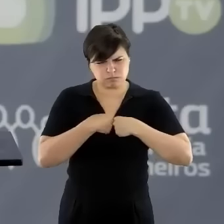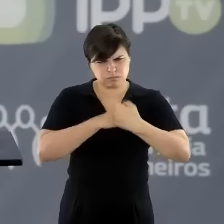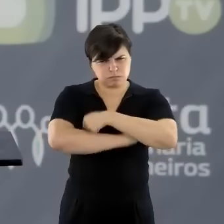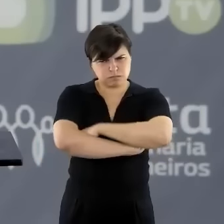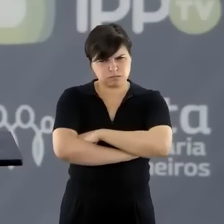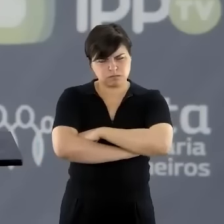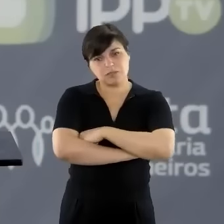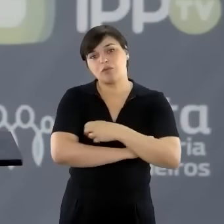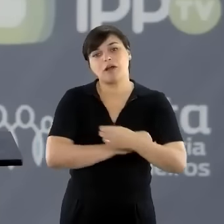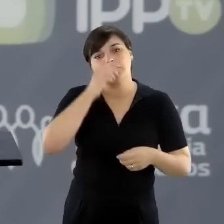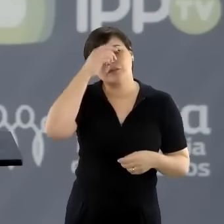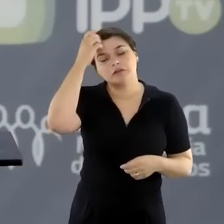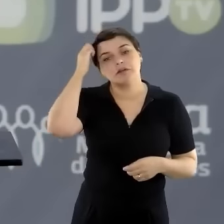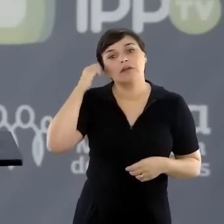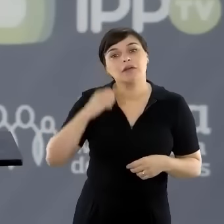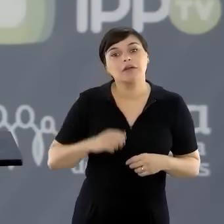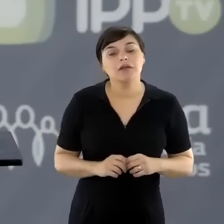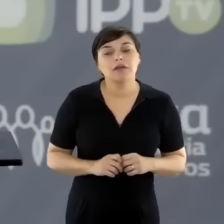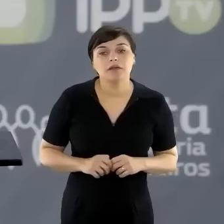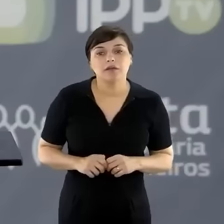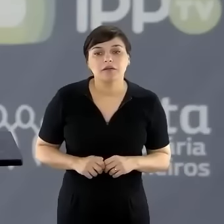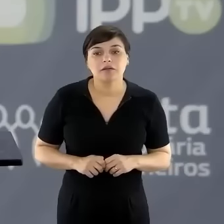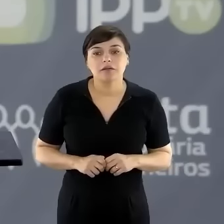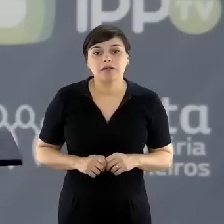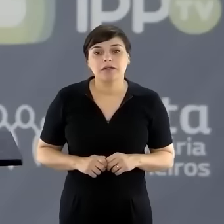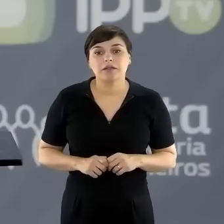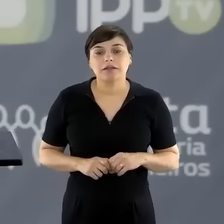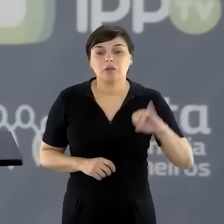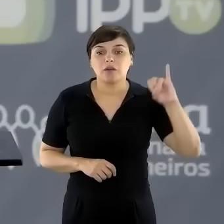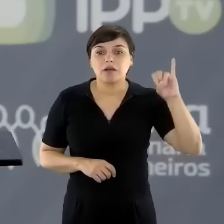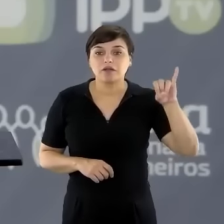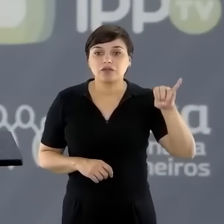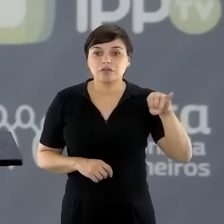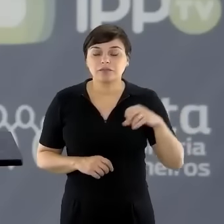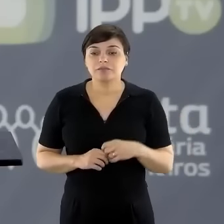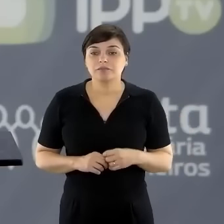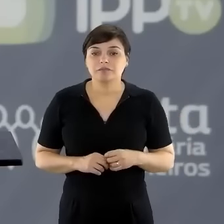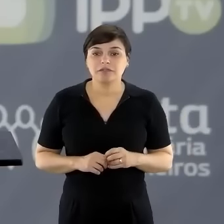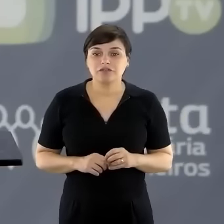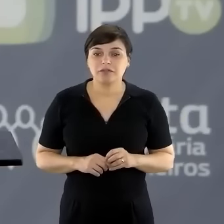nínive a ira acesa de Jonas